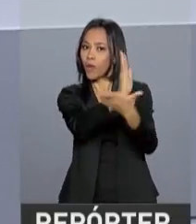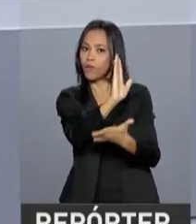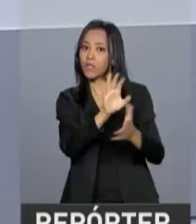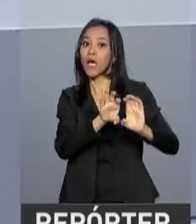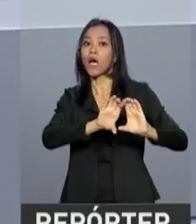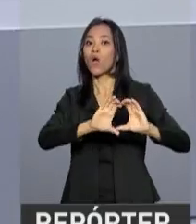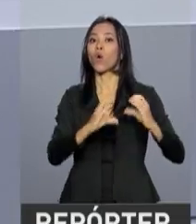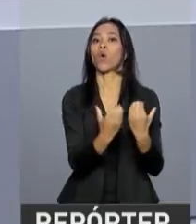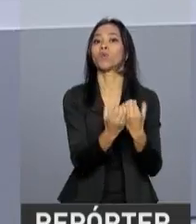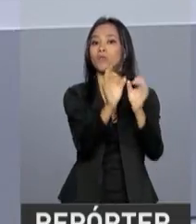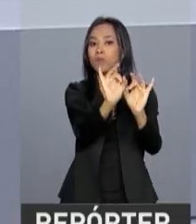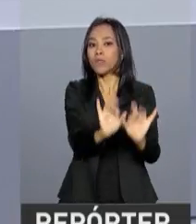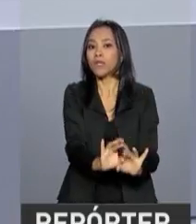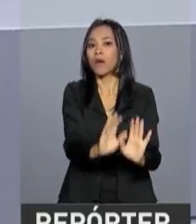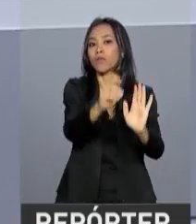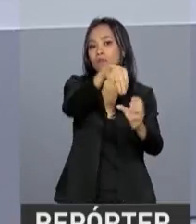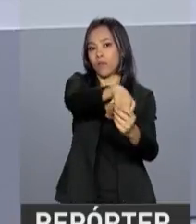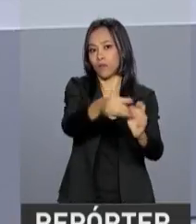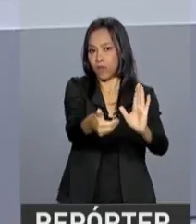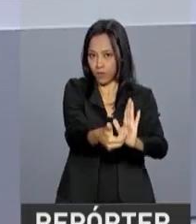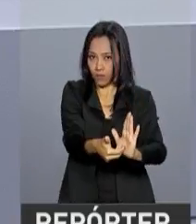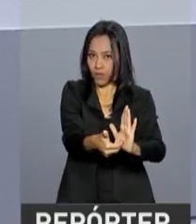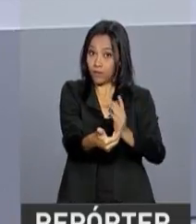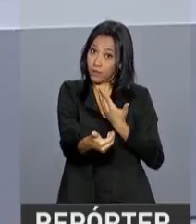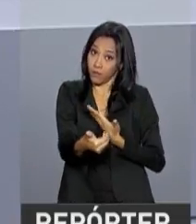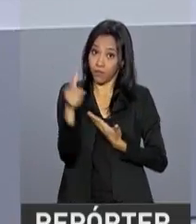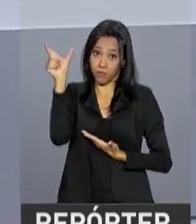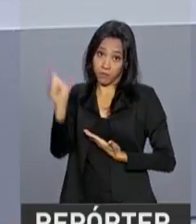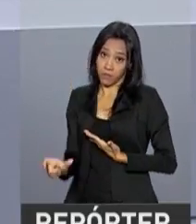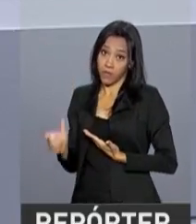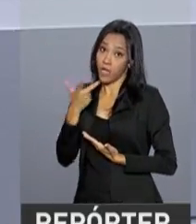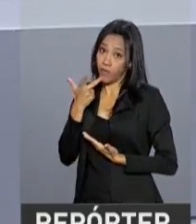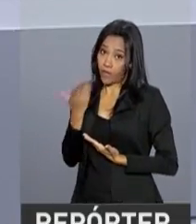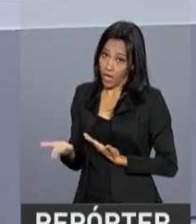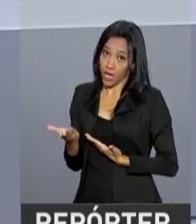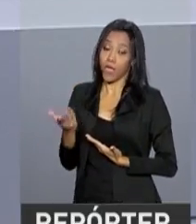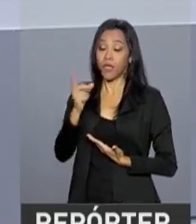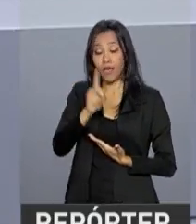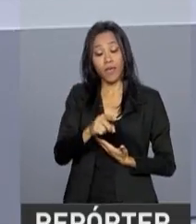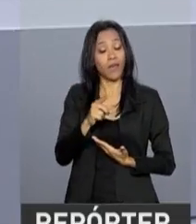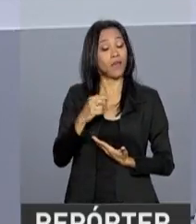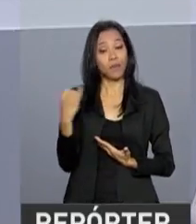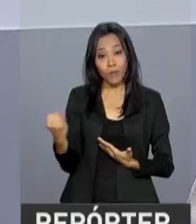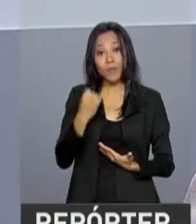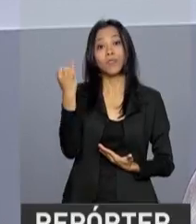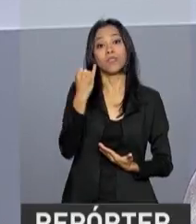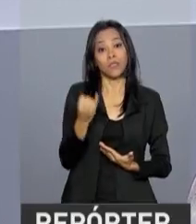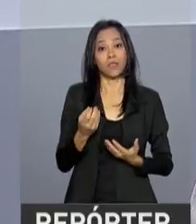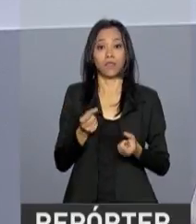Comissão Especial da Câmara dos Deputados. Para o ministro, a capitalização é essencial.